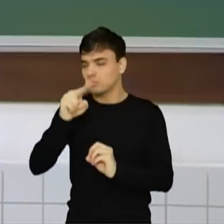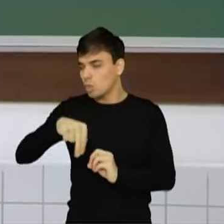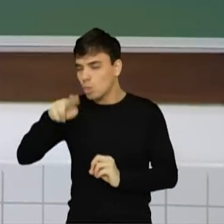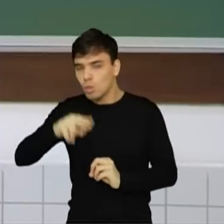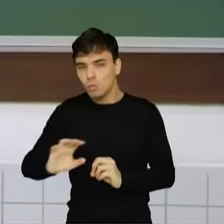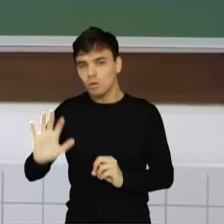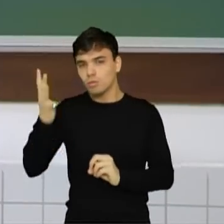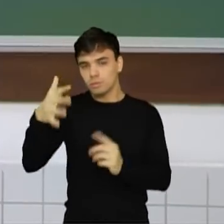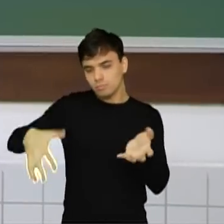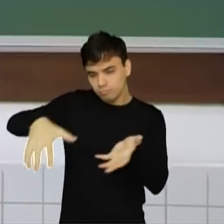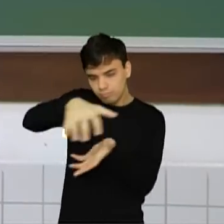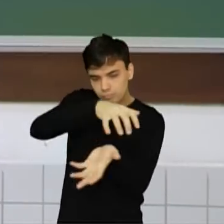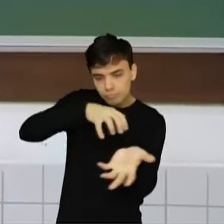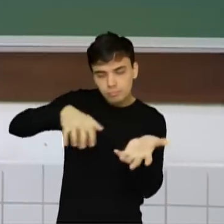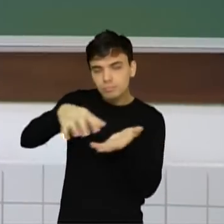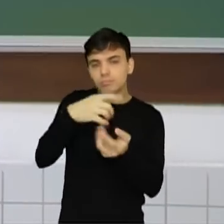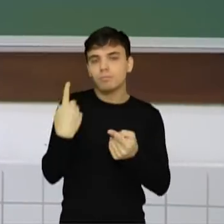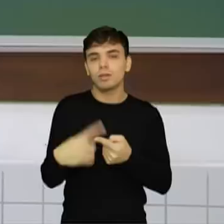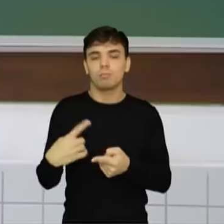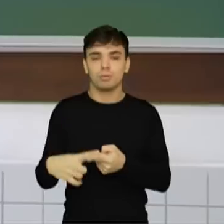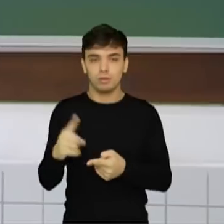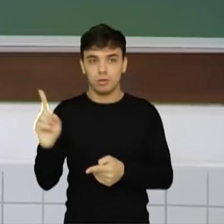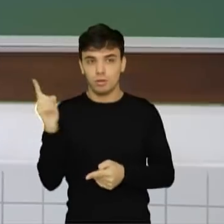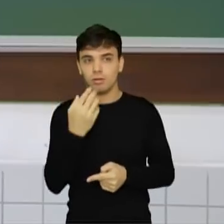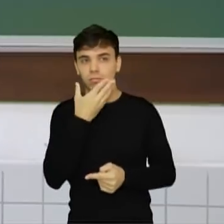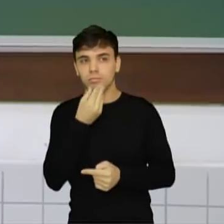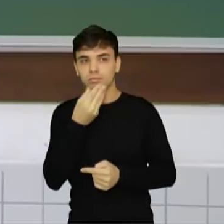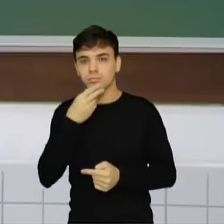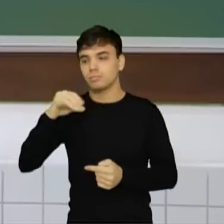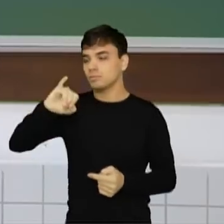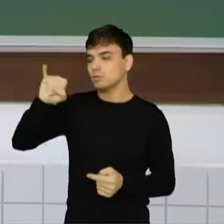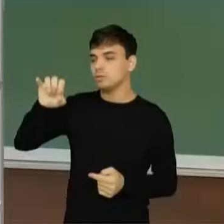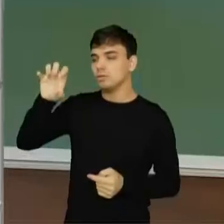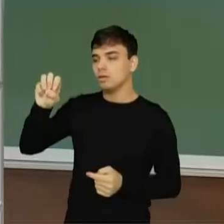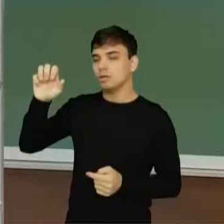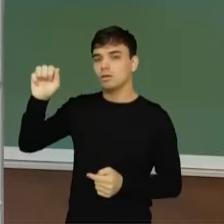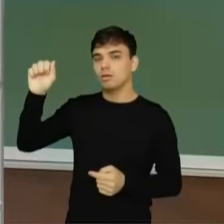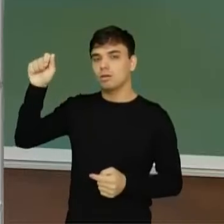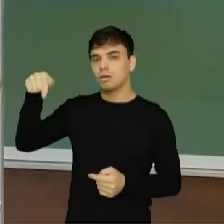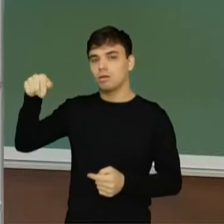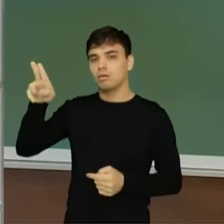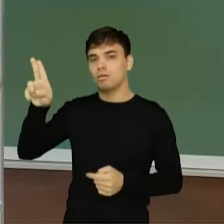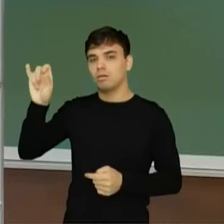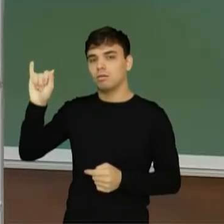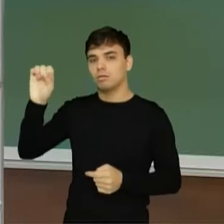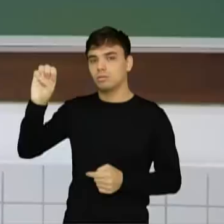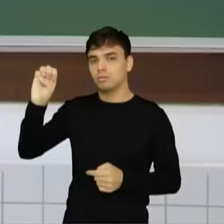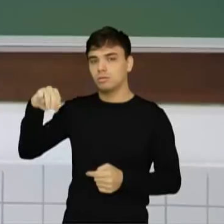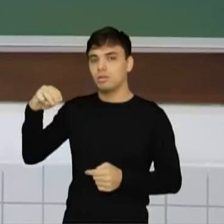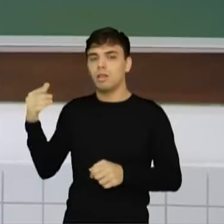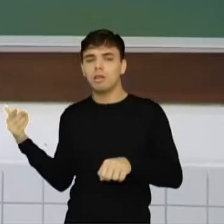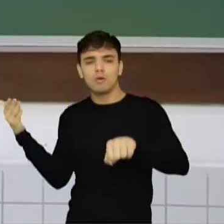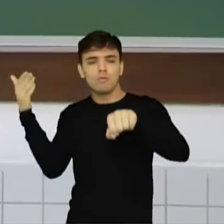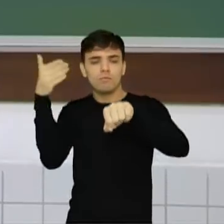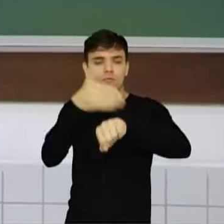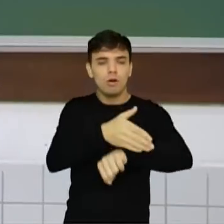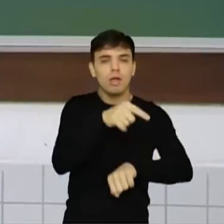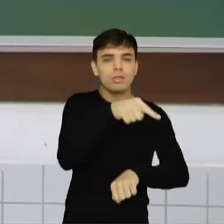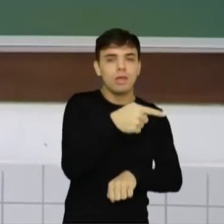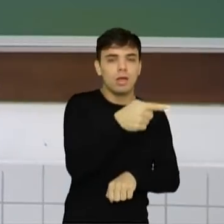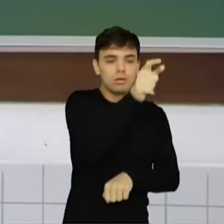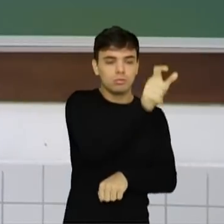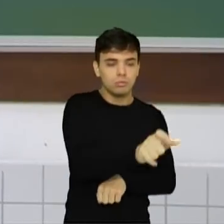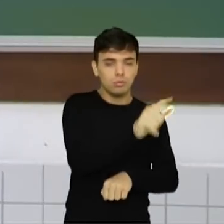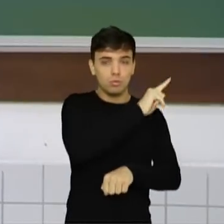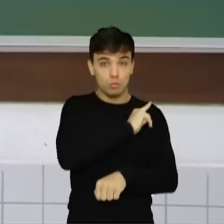essa rebelião. Por quê? Porque esse cara aqui, Joaquim Silvério dos Reis, ele foi até o governador de Minas